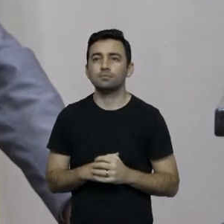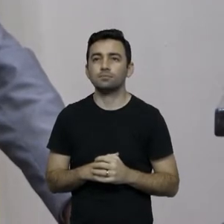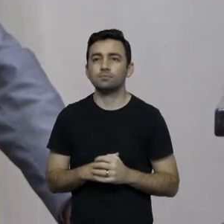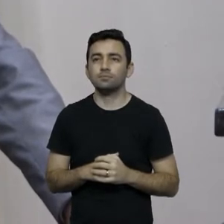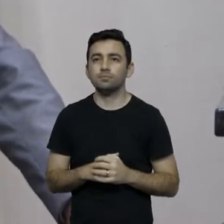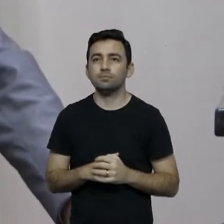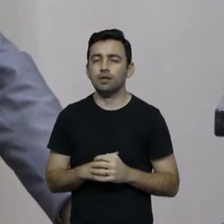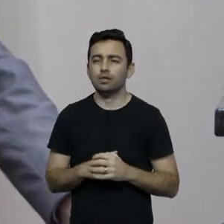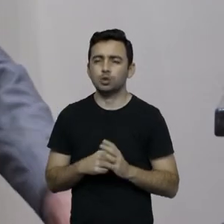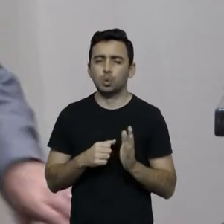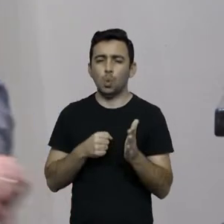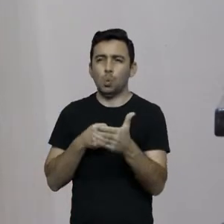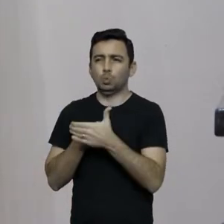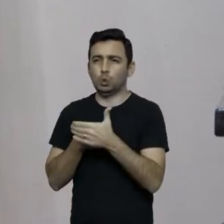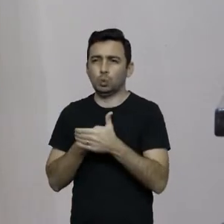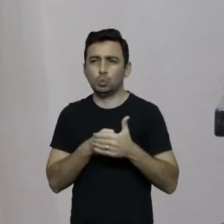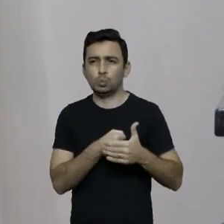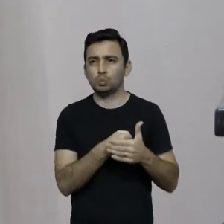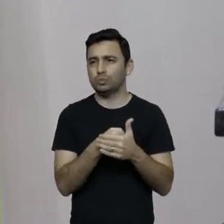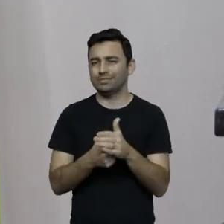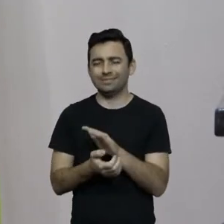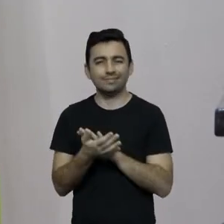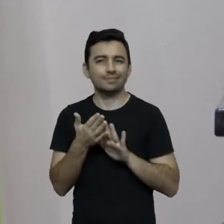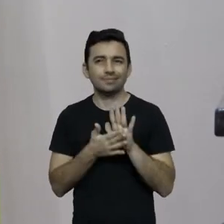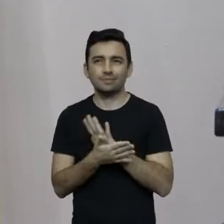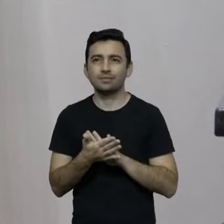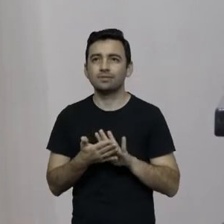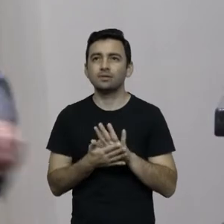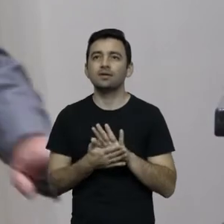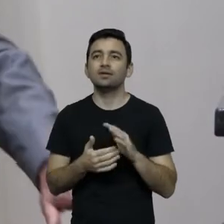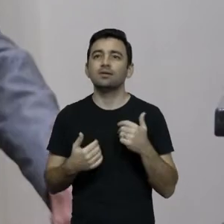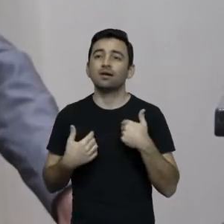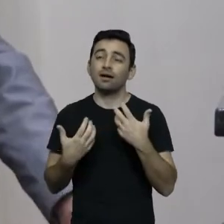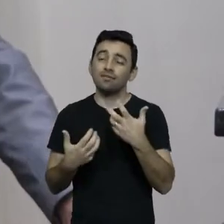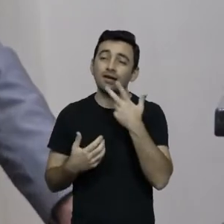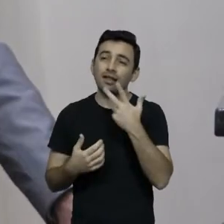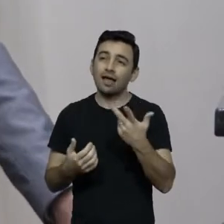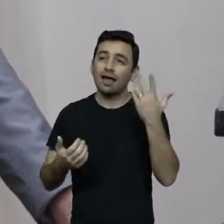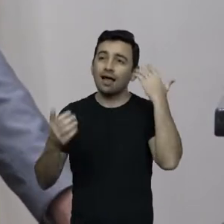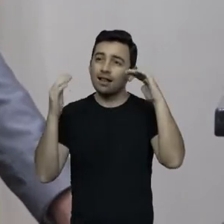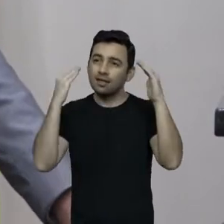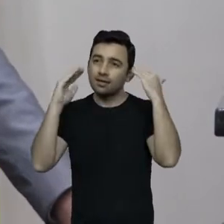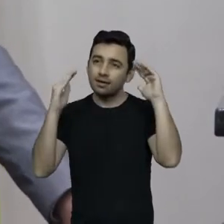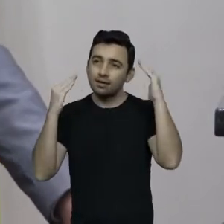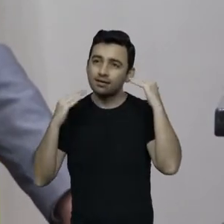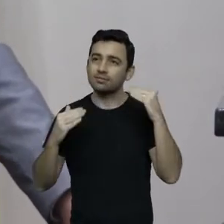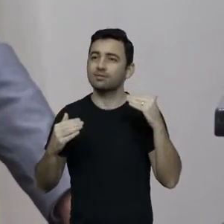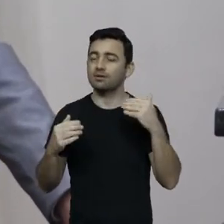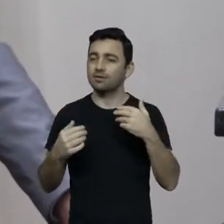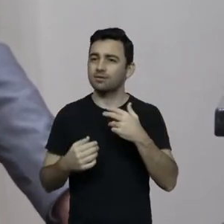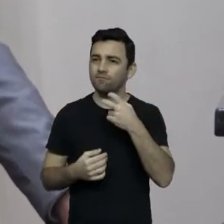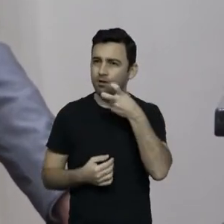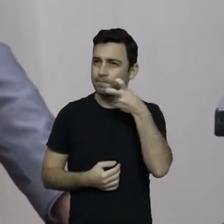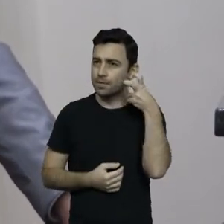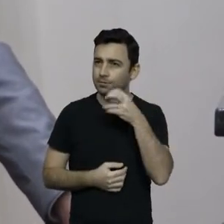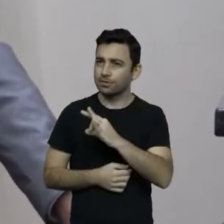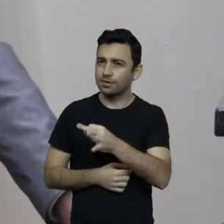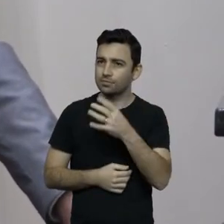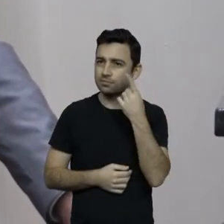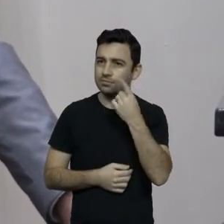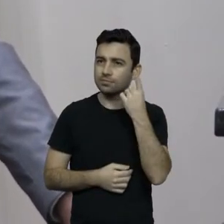o escondido e eu quero dizer da Alegria imensa deputado do Vampiro